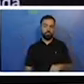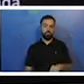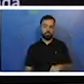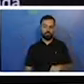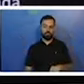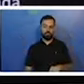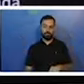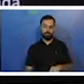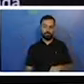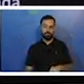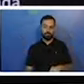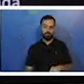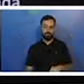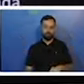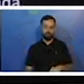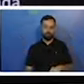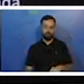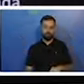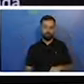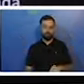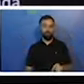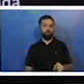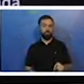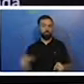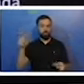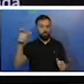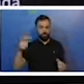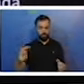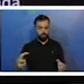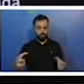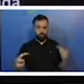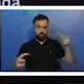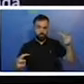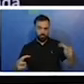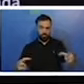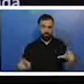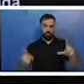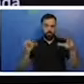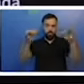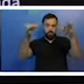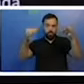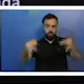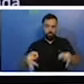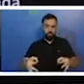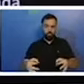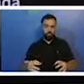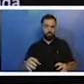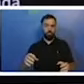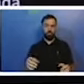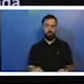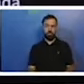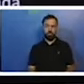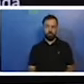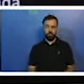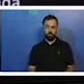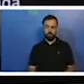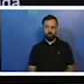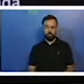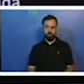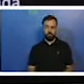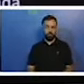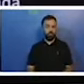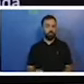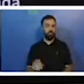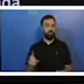pessoas pode você nunca vai ser então duas pessoas vão segurar o cabo de vassoura né o bastão um do lado do outro pode ser